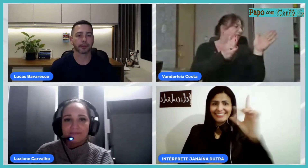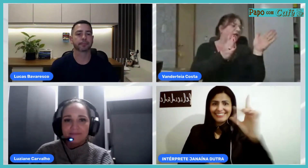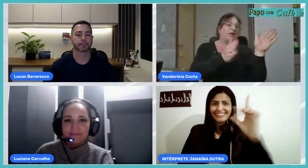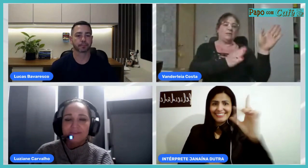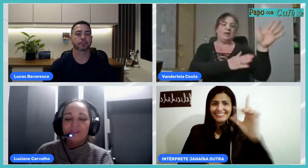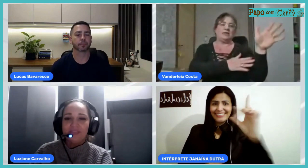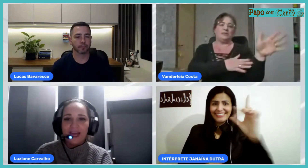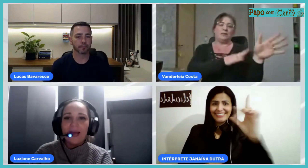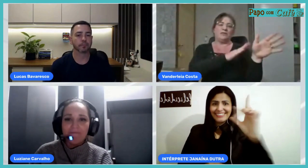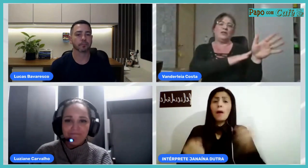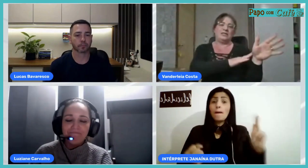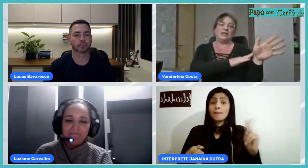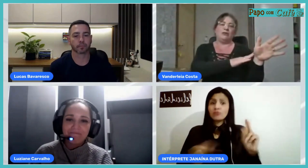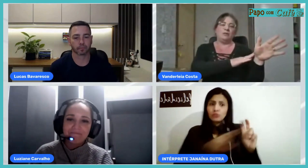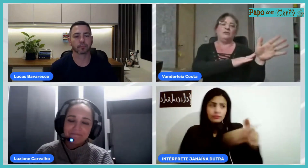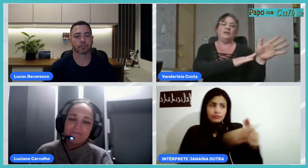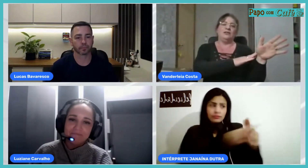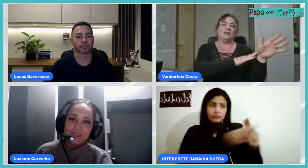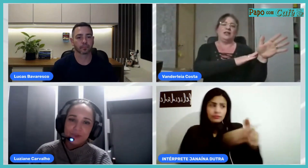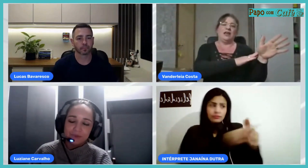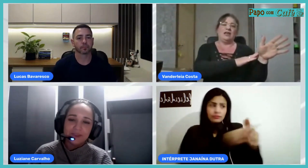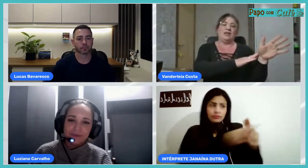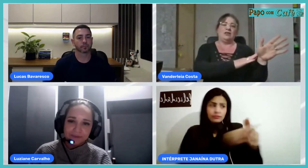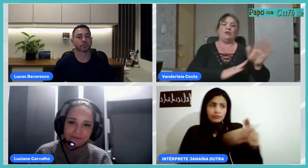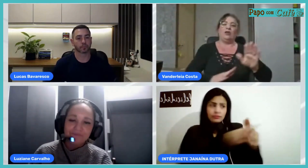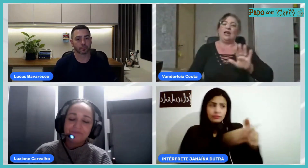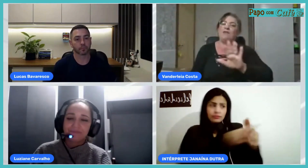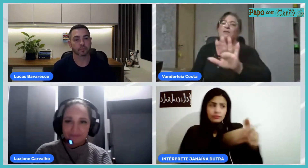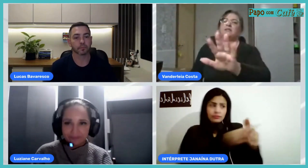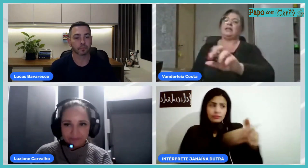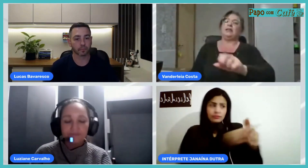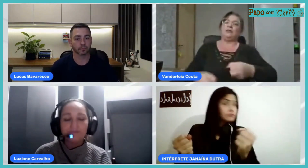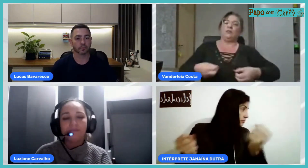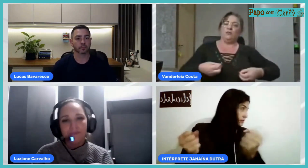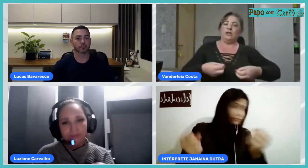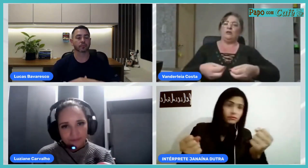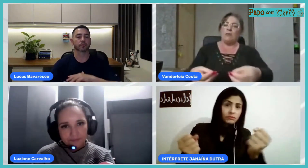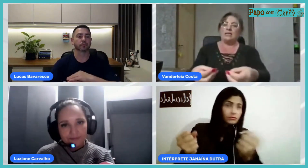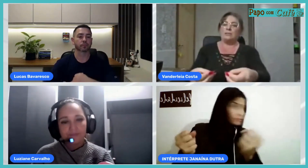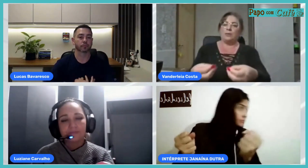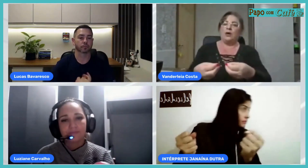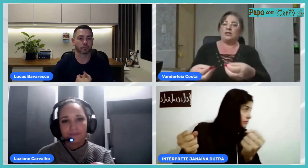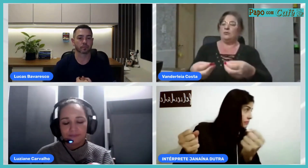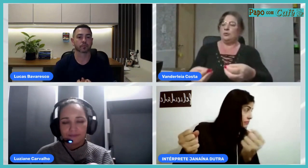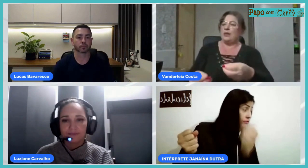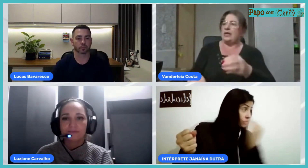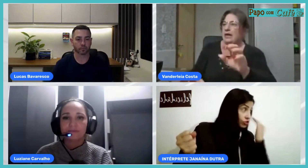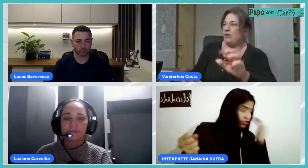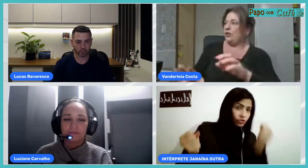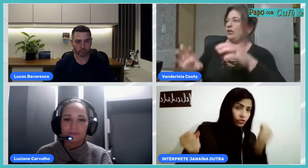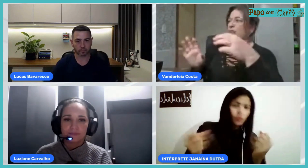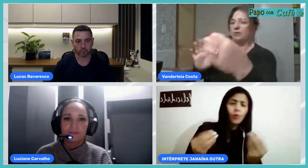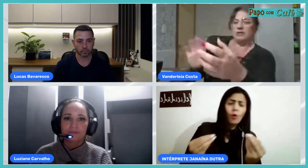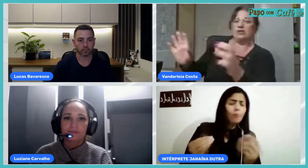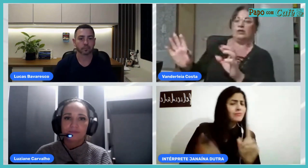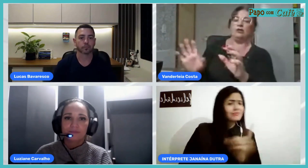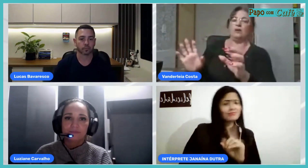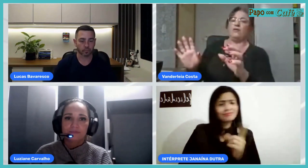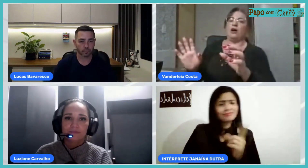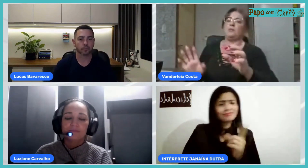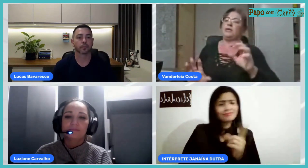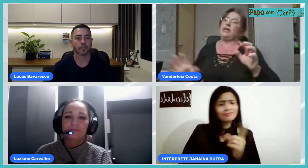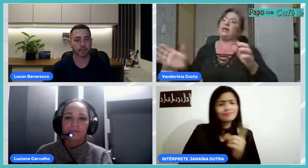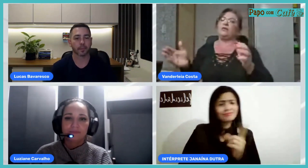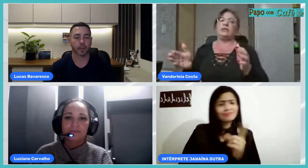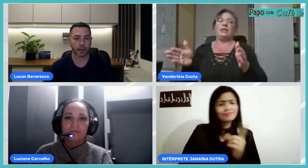não precise virar a cabeça para visualizar a tua mão. Isso né? mesmo. Senta com o banco mais próximo do painel e te posiciona de